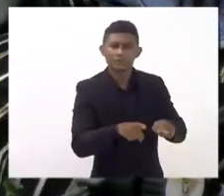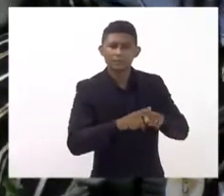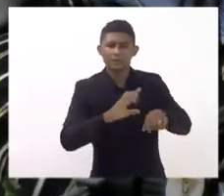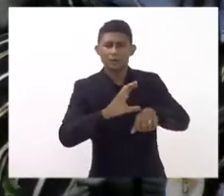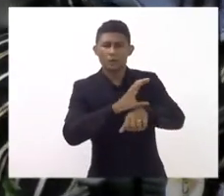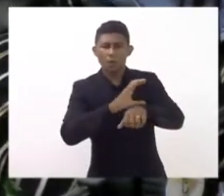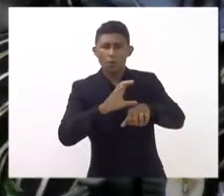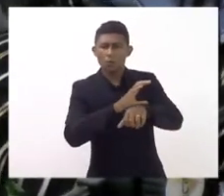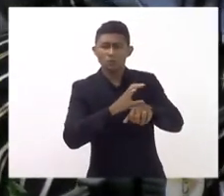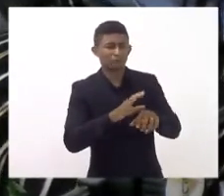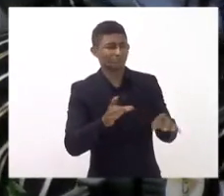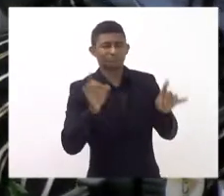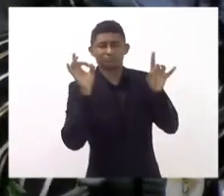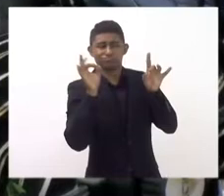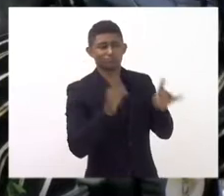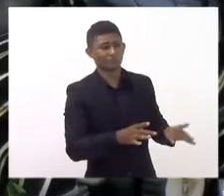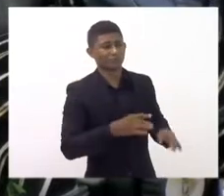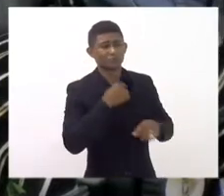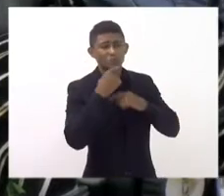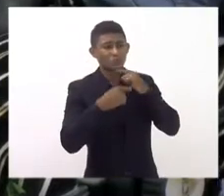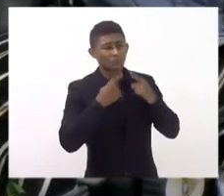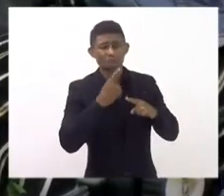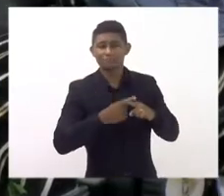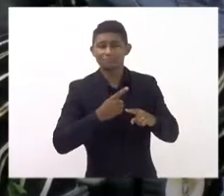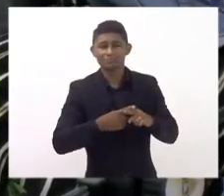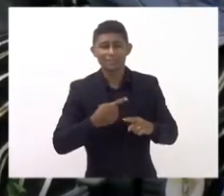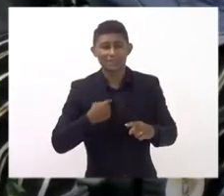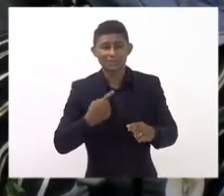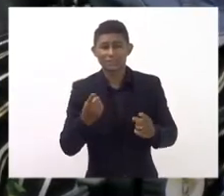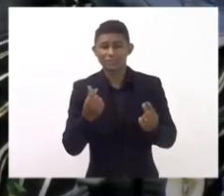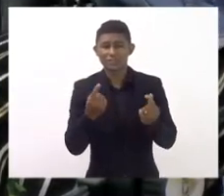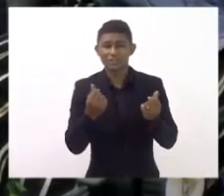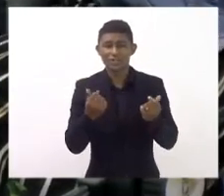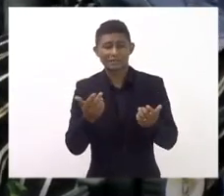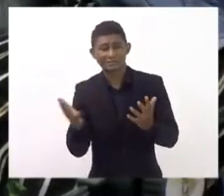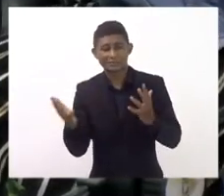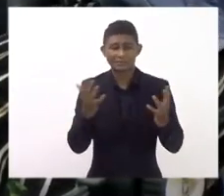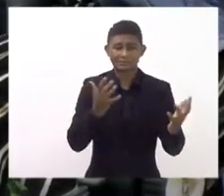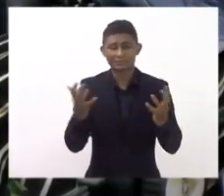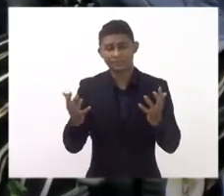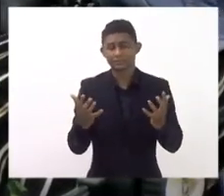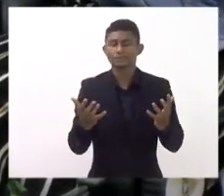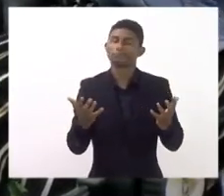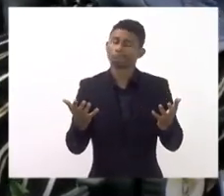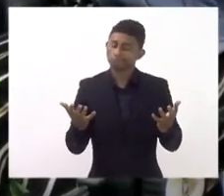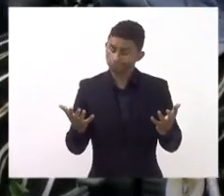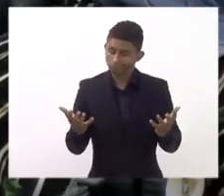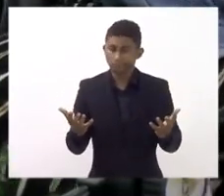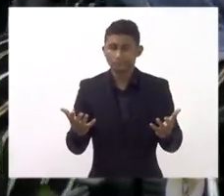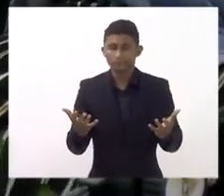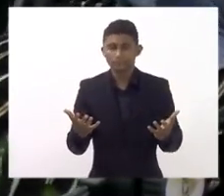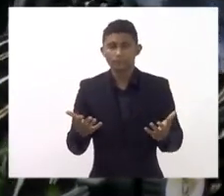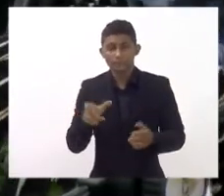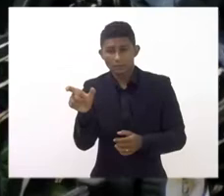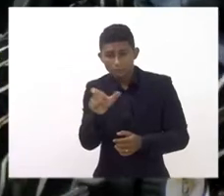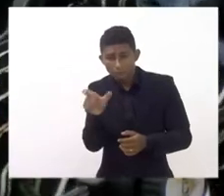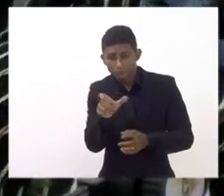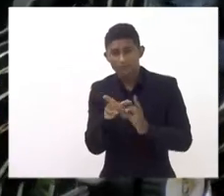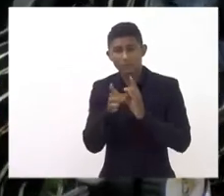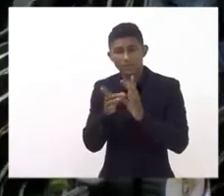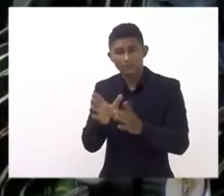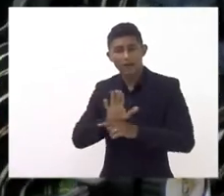curso por falta de condições mínimas de se manter. É tornar a educação, de fato,